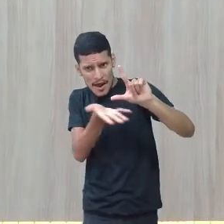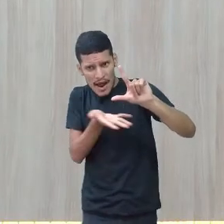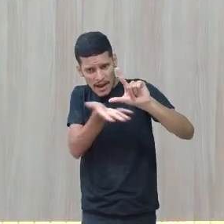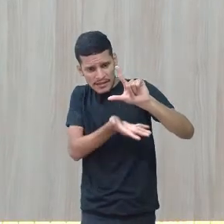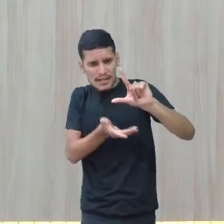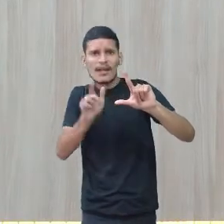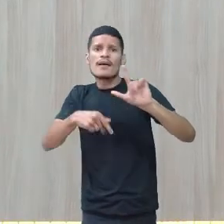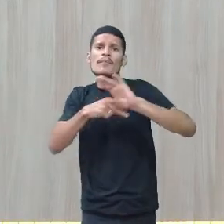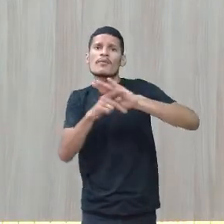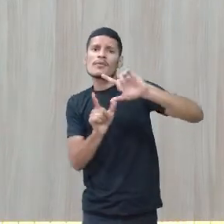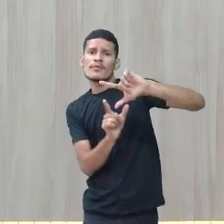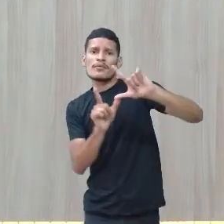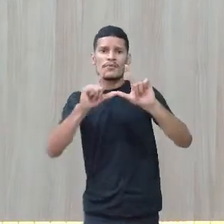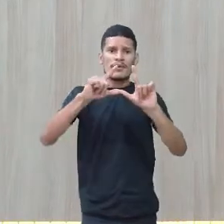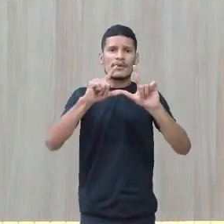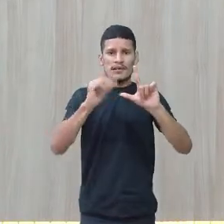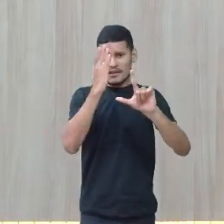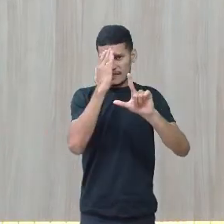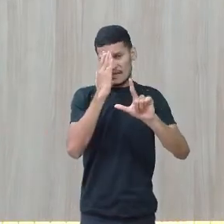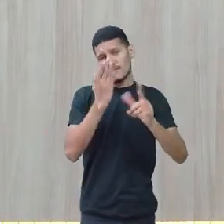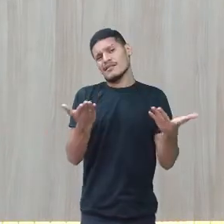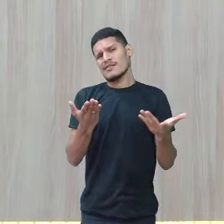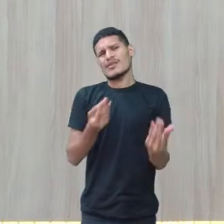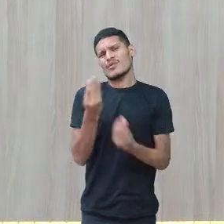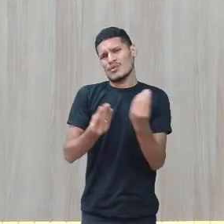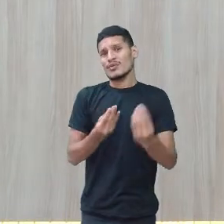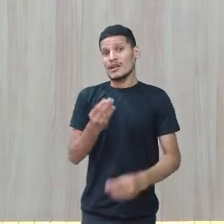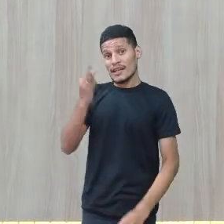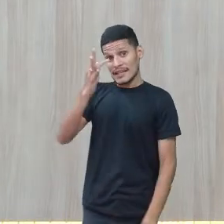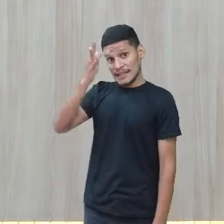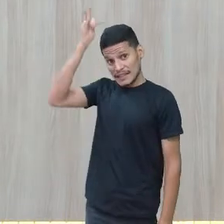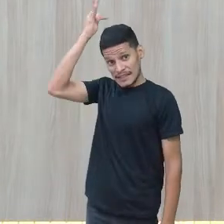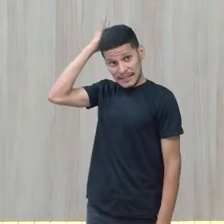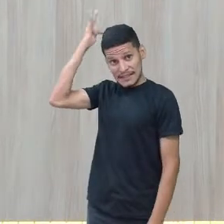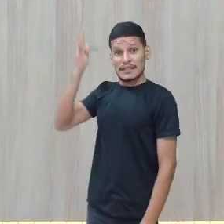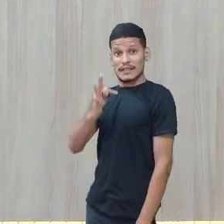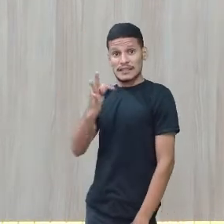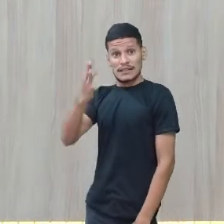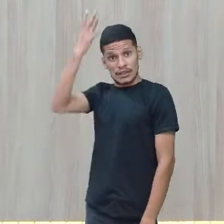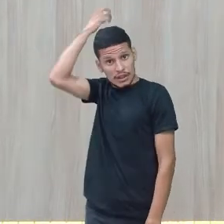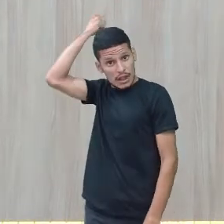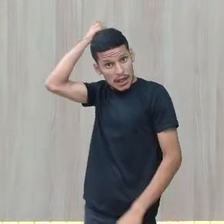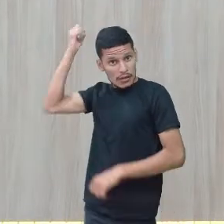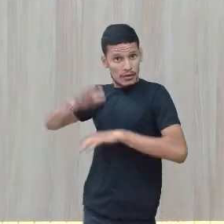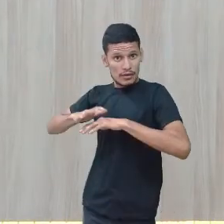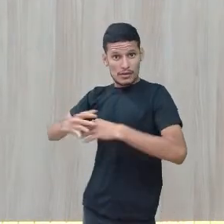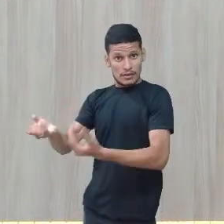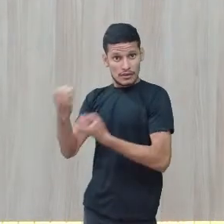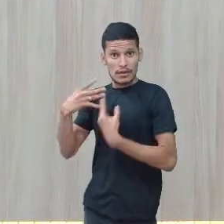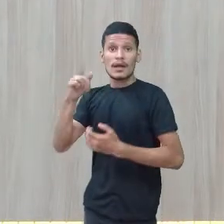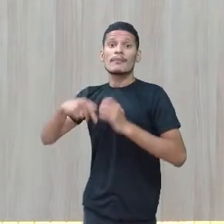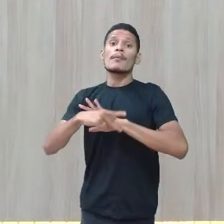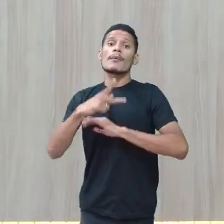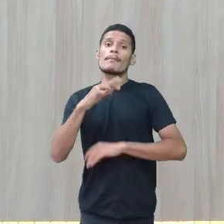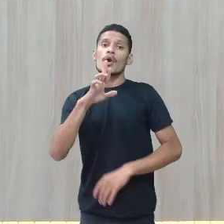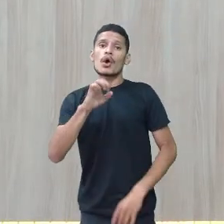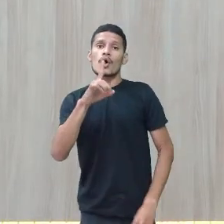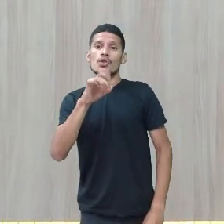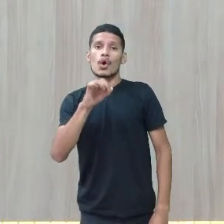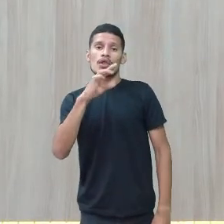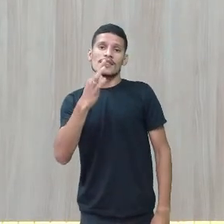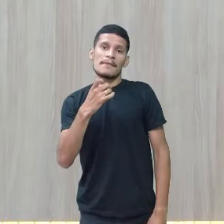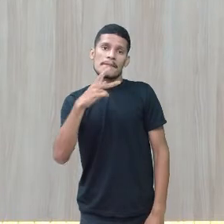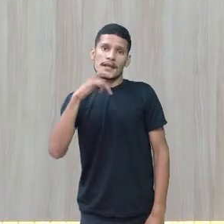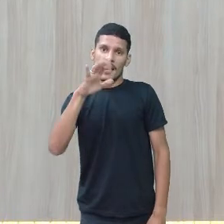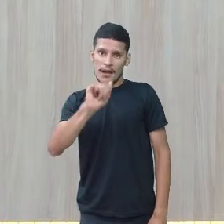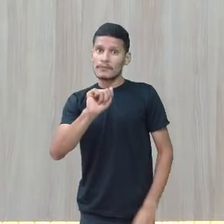aqui estaria para cima, né? Então, isso, Tiago me ensinou essa palavra, me chama de forma prototípica, que é a maneira como a